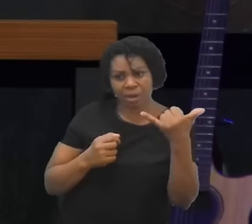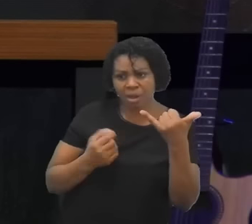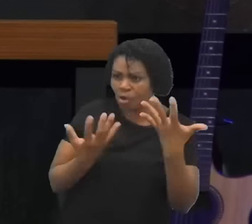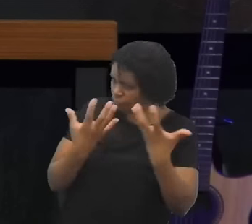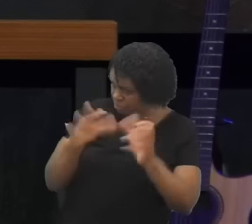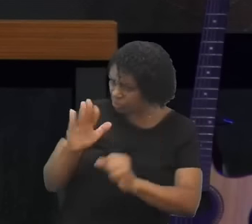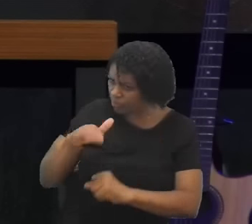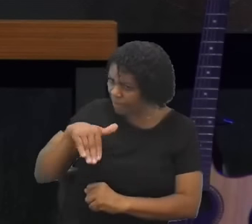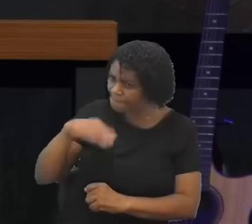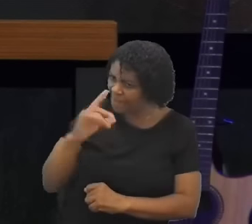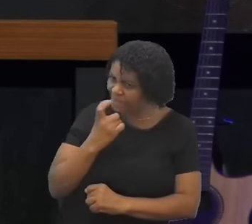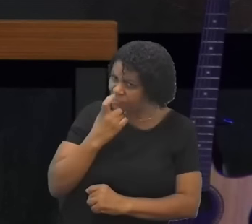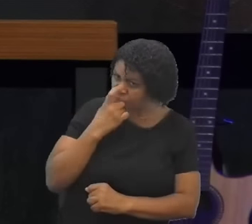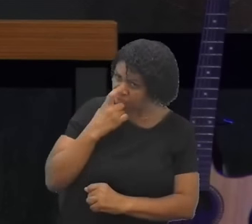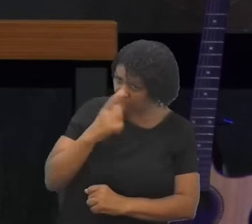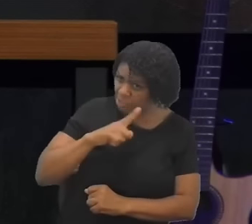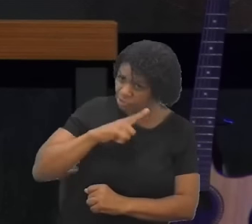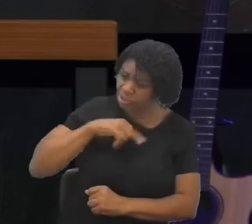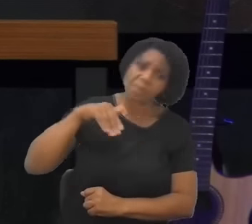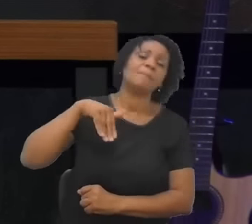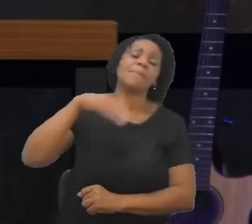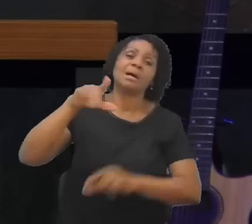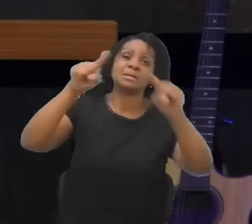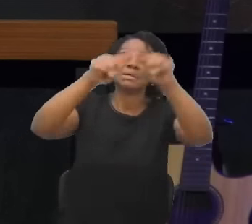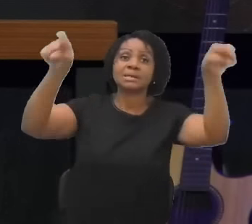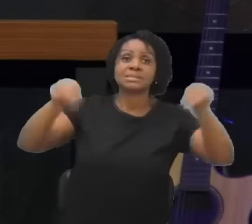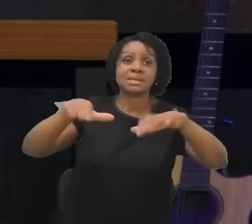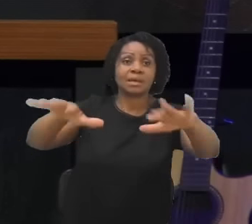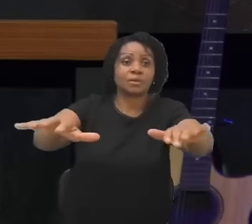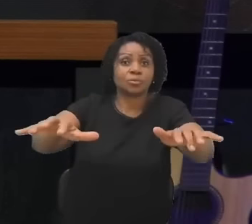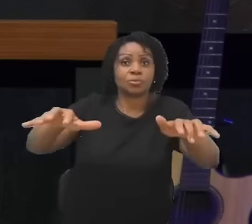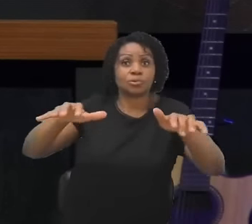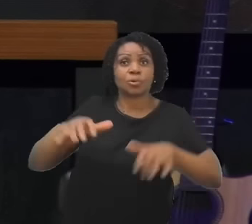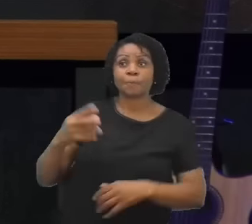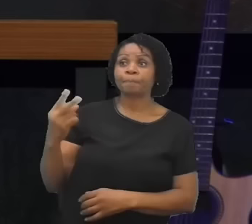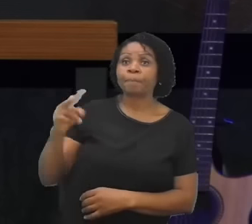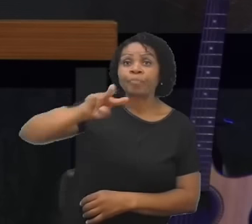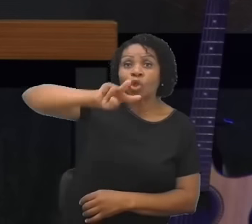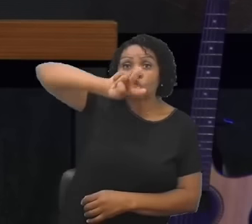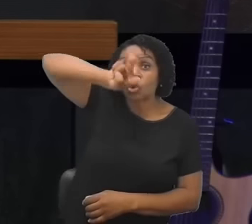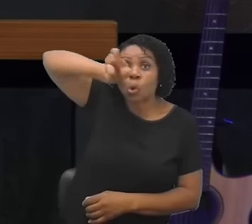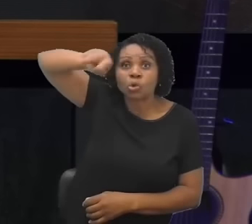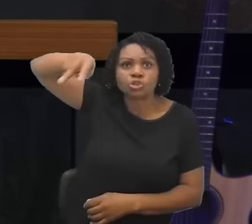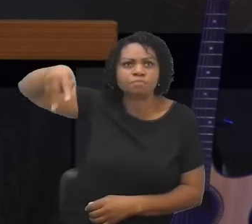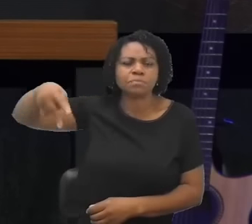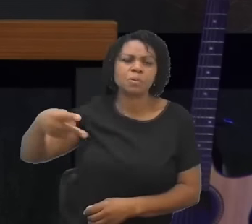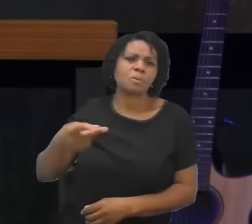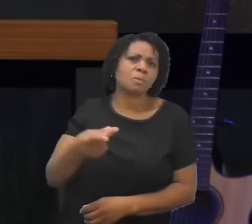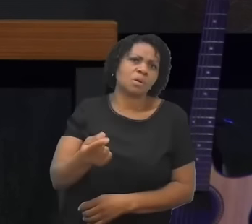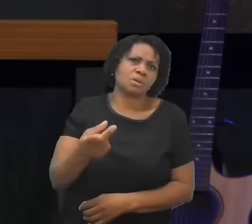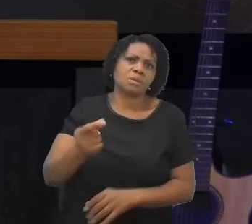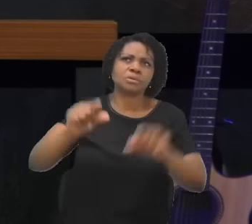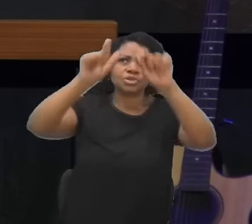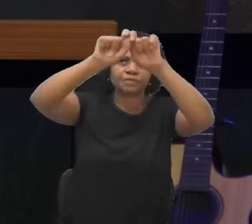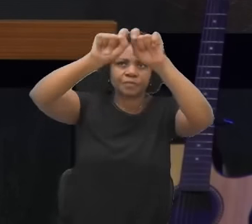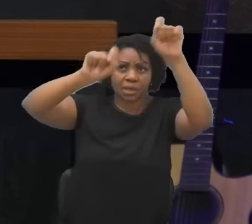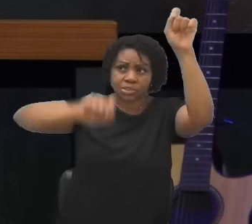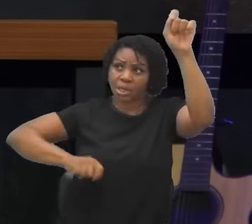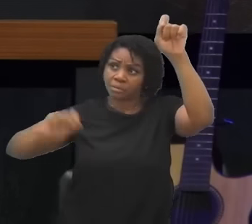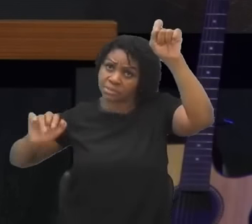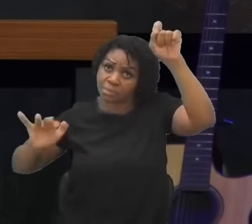mais, não? Eu tenho algo a mais. A sala do trono só tem 2.000 anos que o véu foi rasgado e que você pode